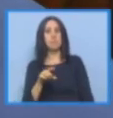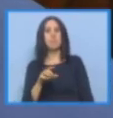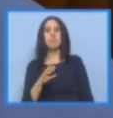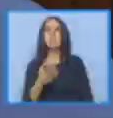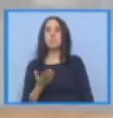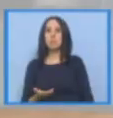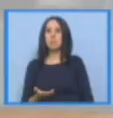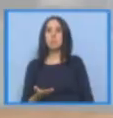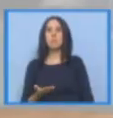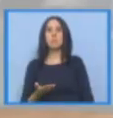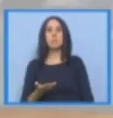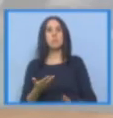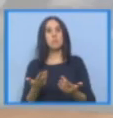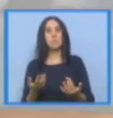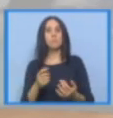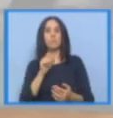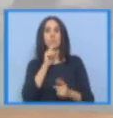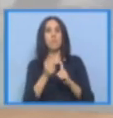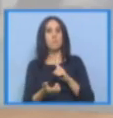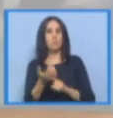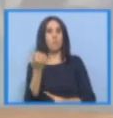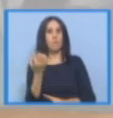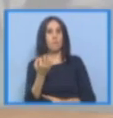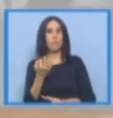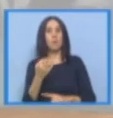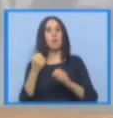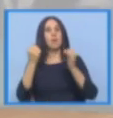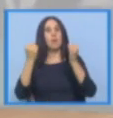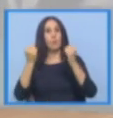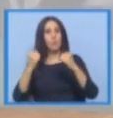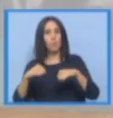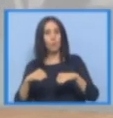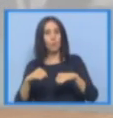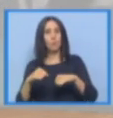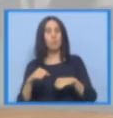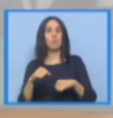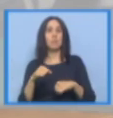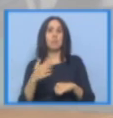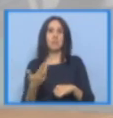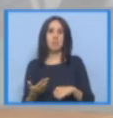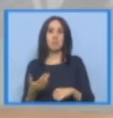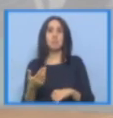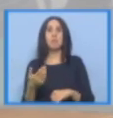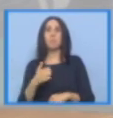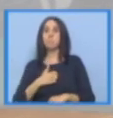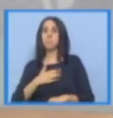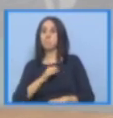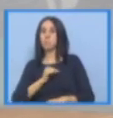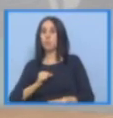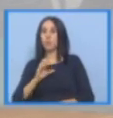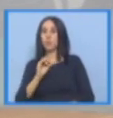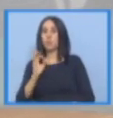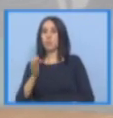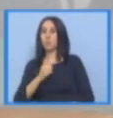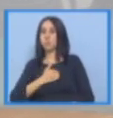que foi possível chegar a um acordo entre patrões, entre confederações